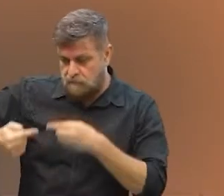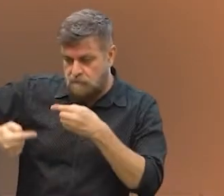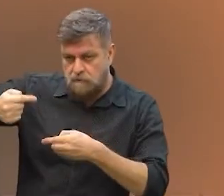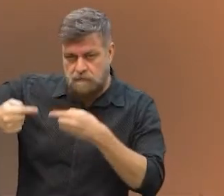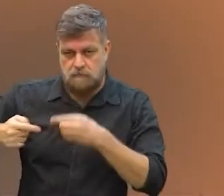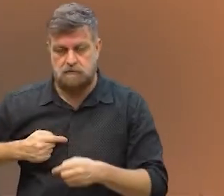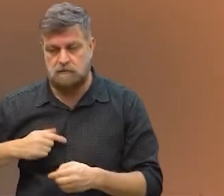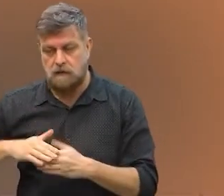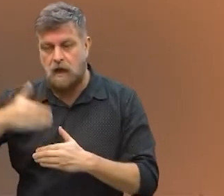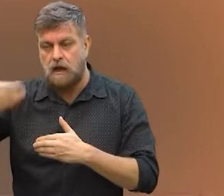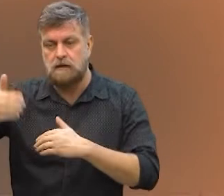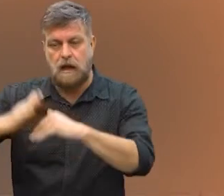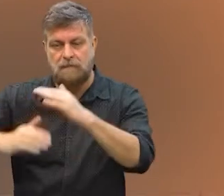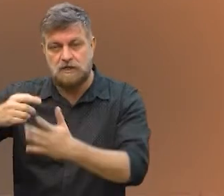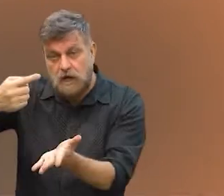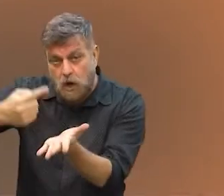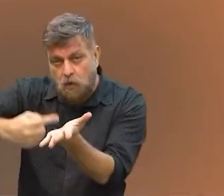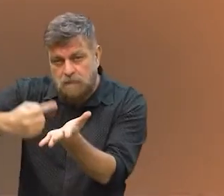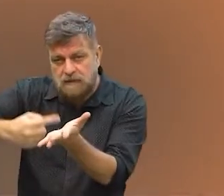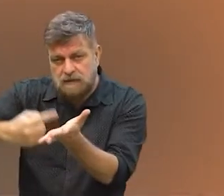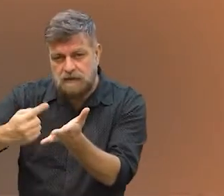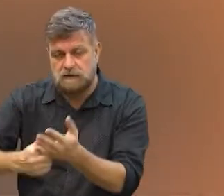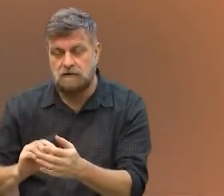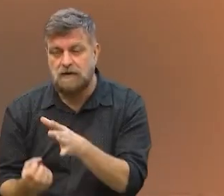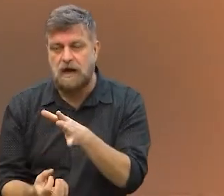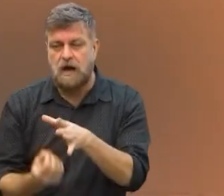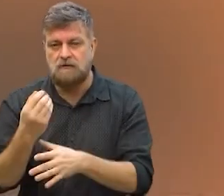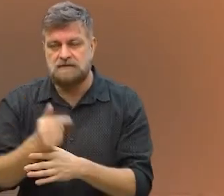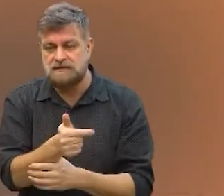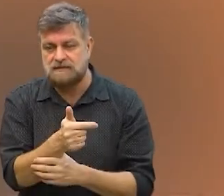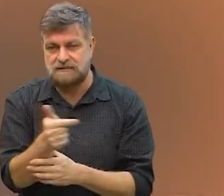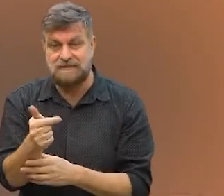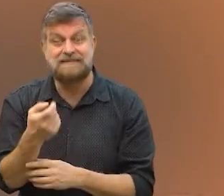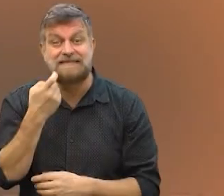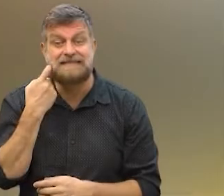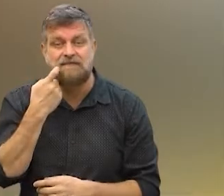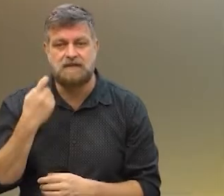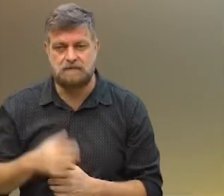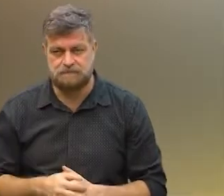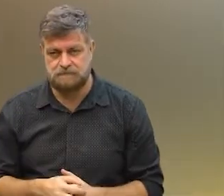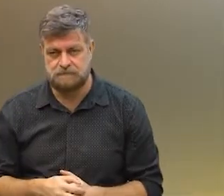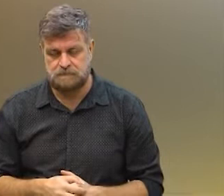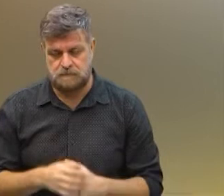a atividade externa já marcada pelo grupo, que vai acontecer esta sexta-feira.